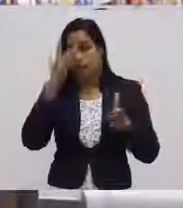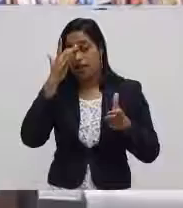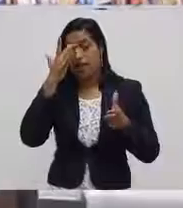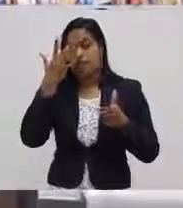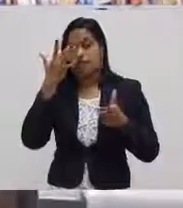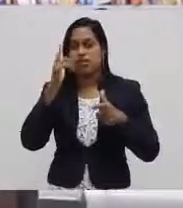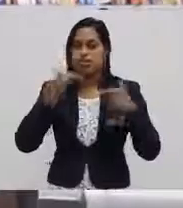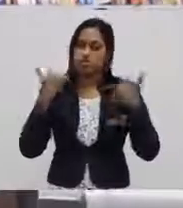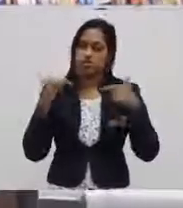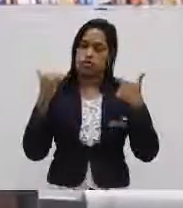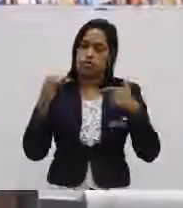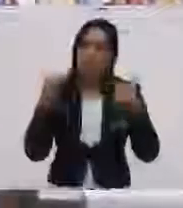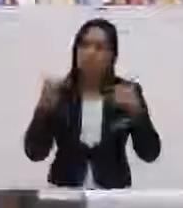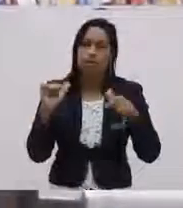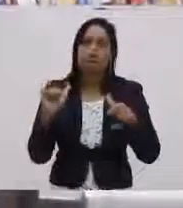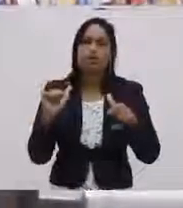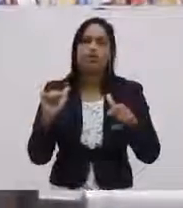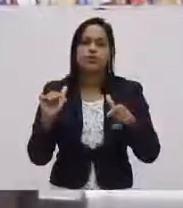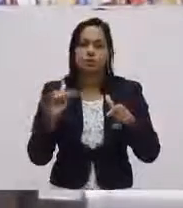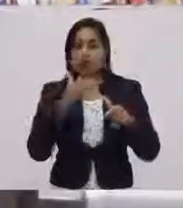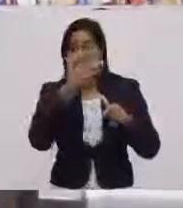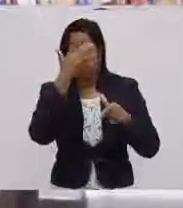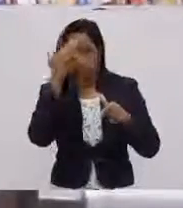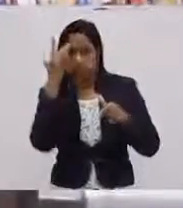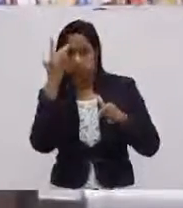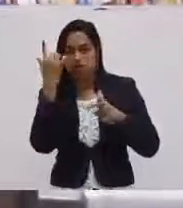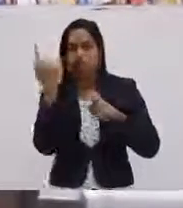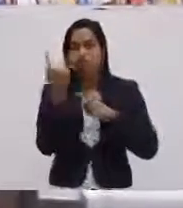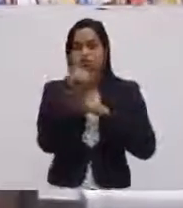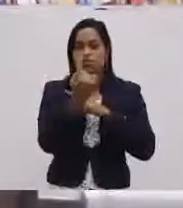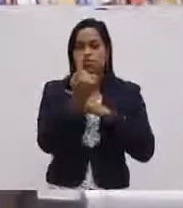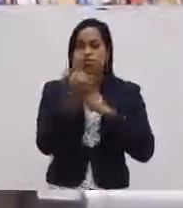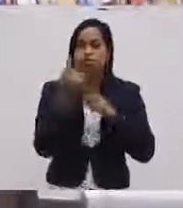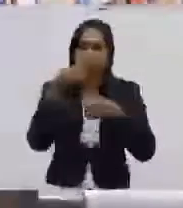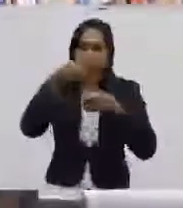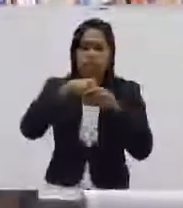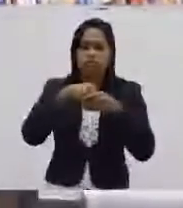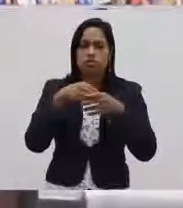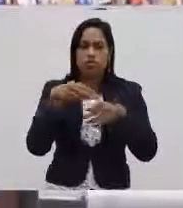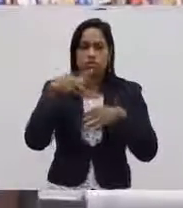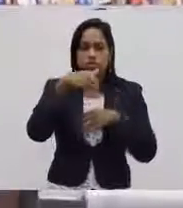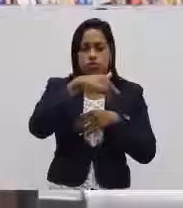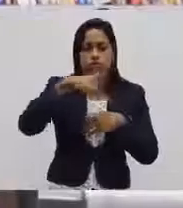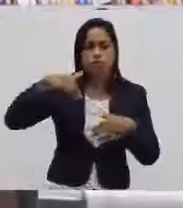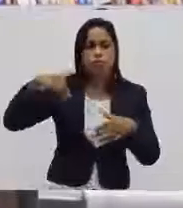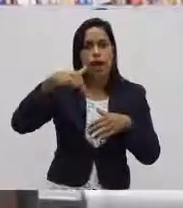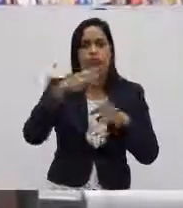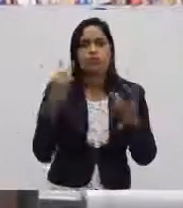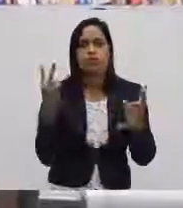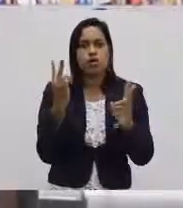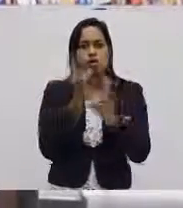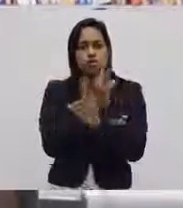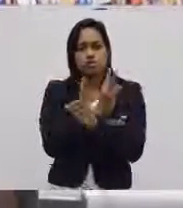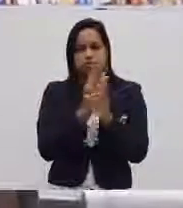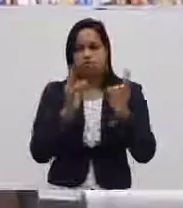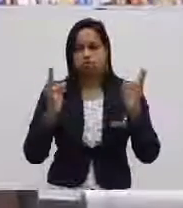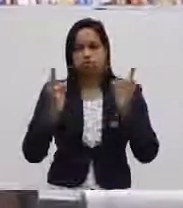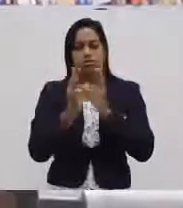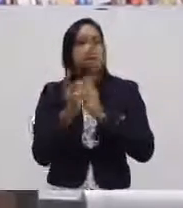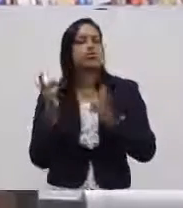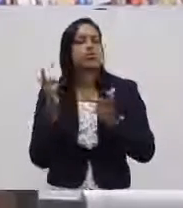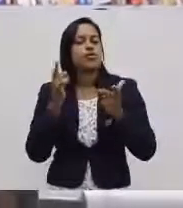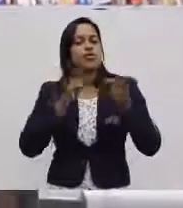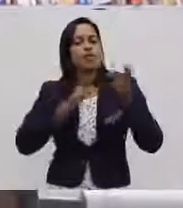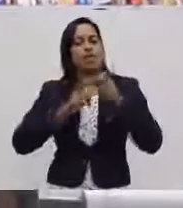de mão de obra e equipamentos. As pessoas circulam melhor dentro desse arranjo físico, elas conseguem ser mais